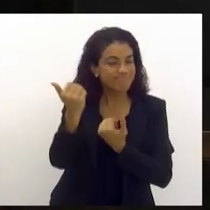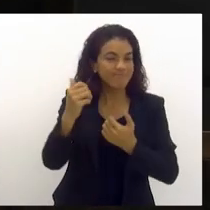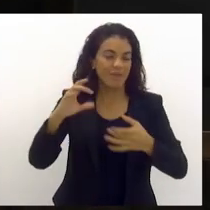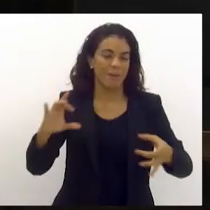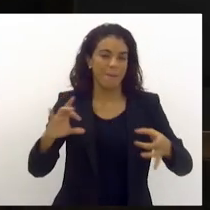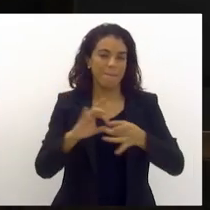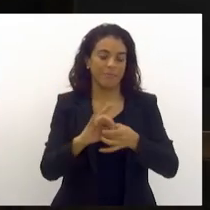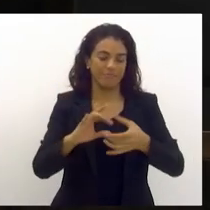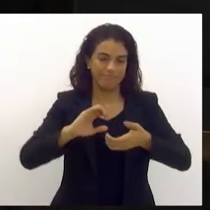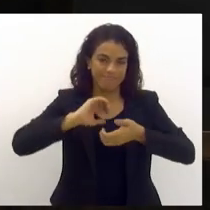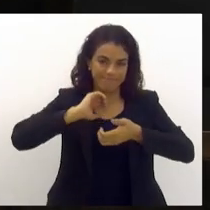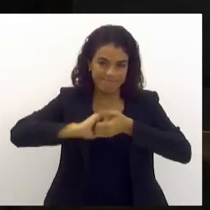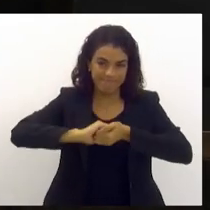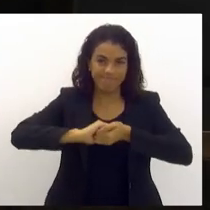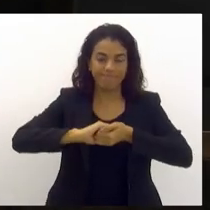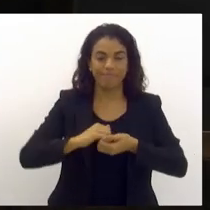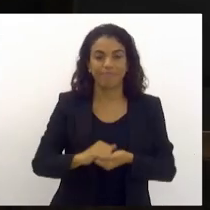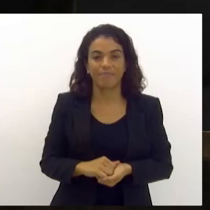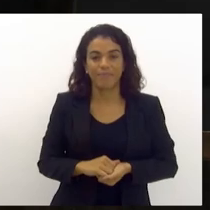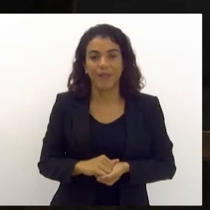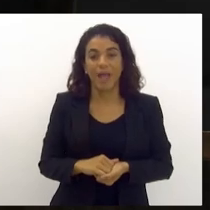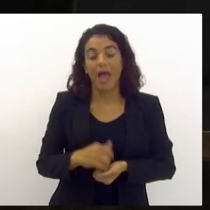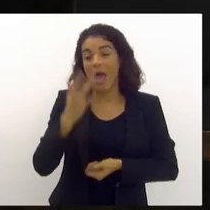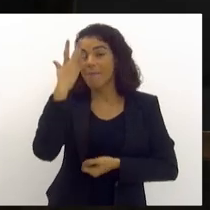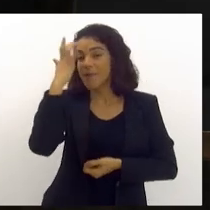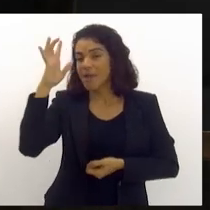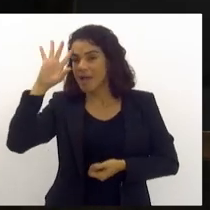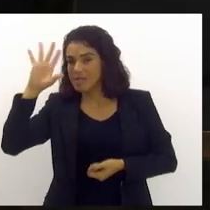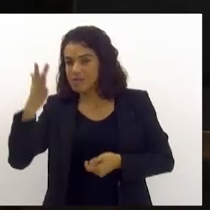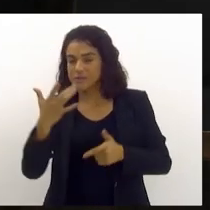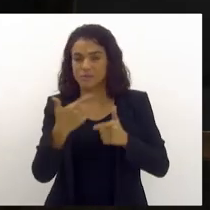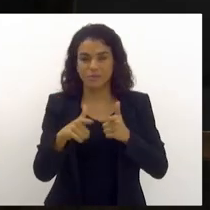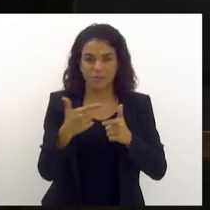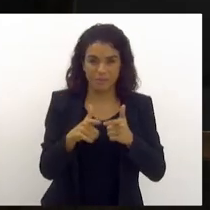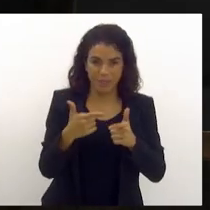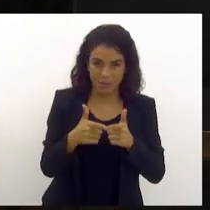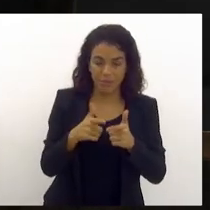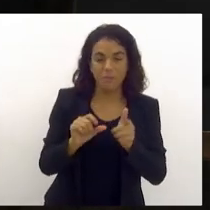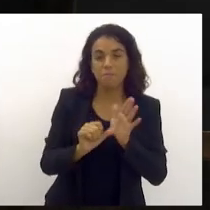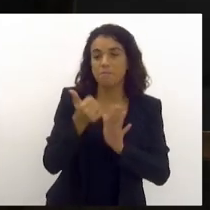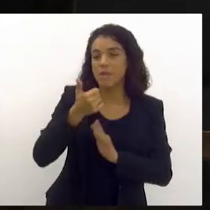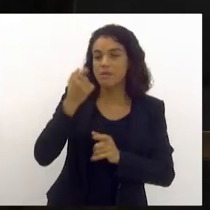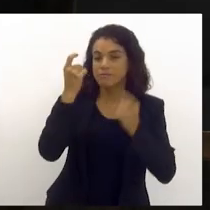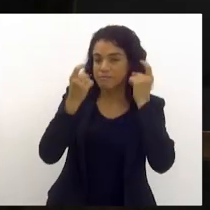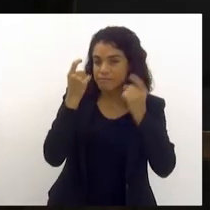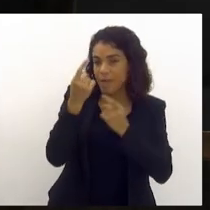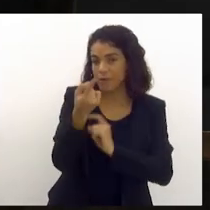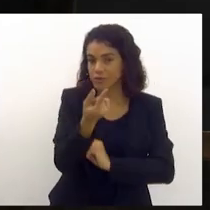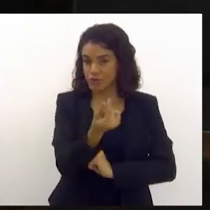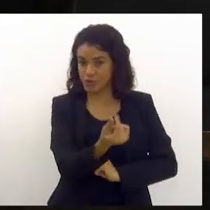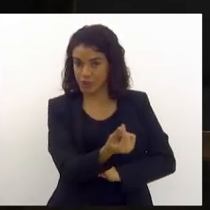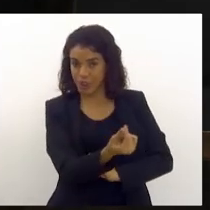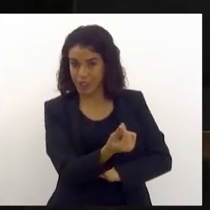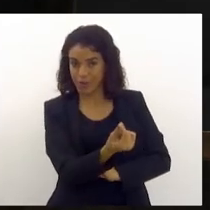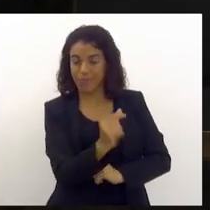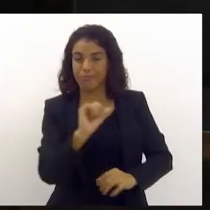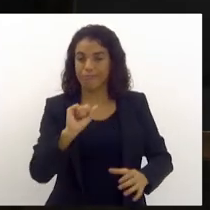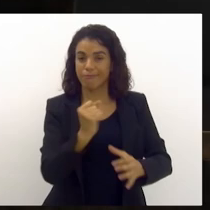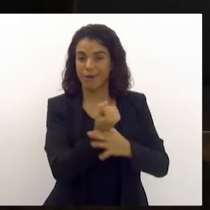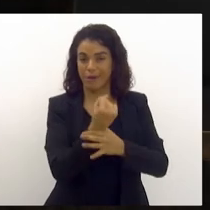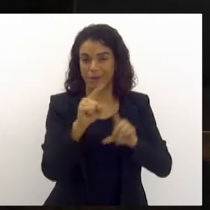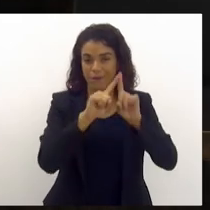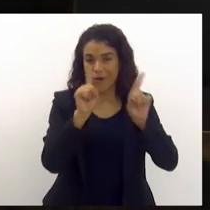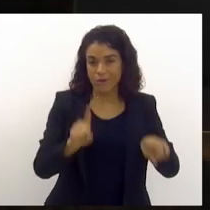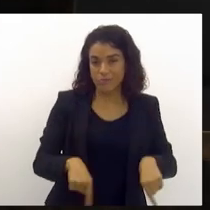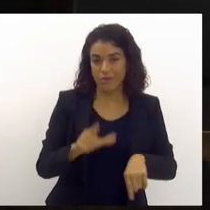amanhã, uma vez encontrando o resultado que hoje nós temos, de primeiro se preocupar com as finanças, para que os servidores do Estado